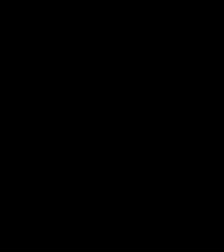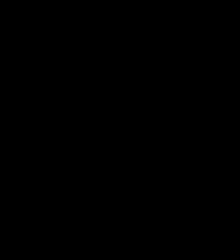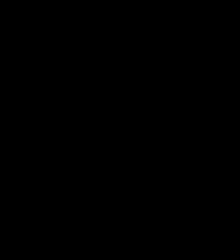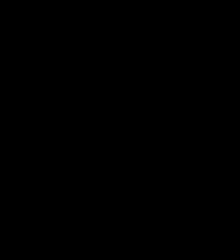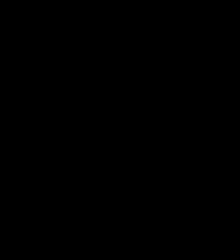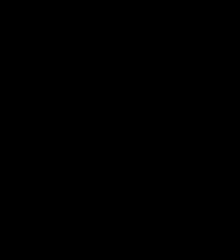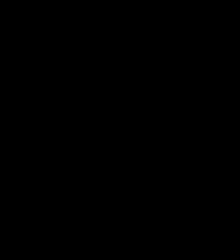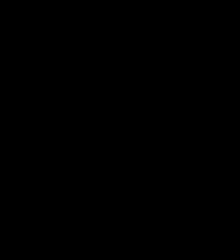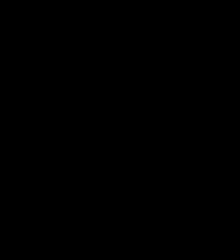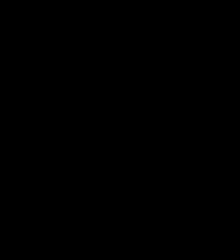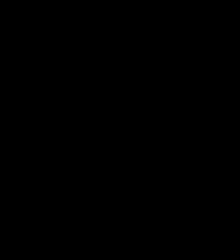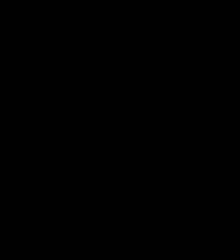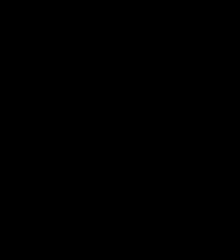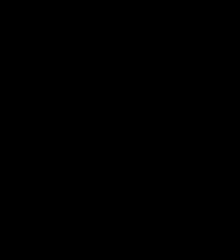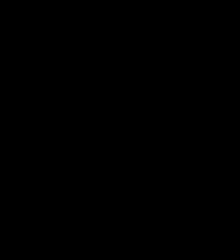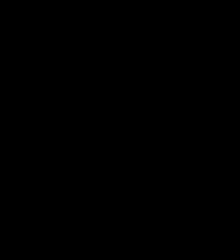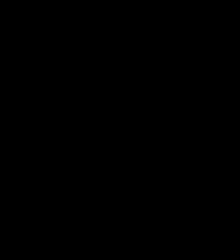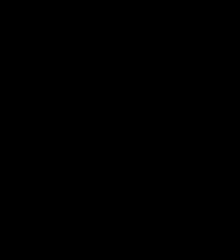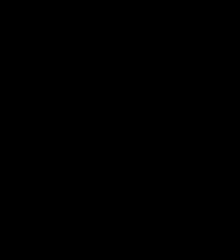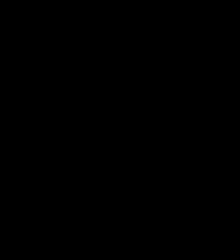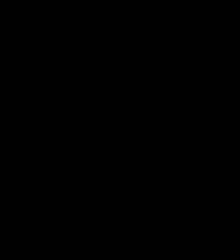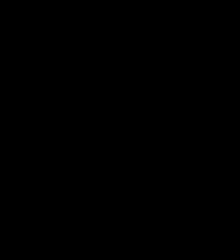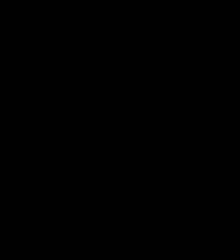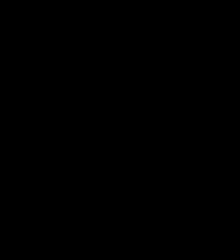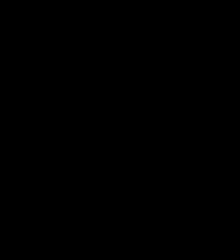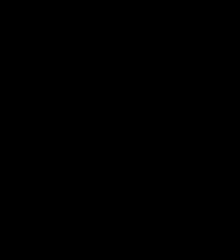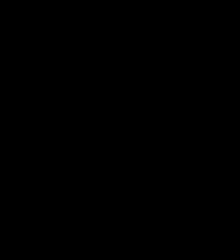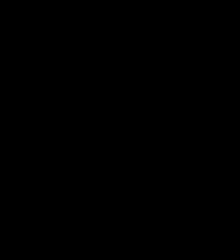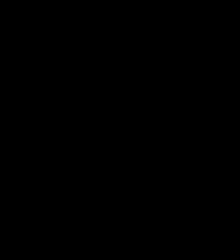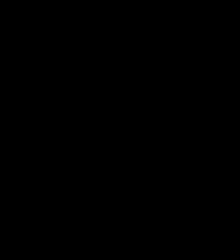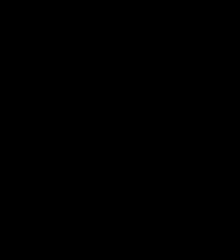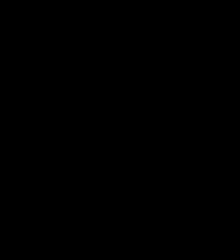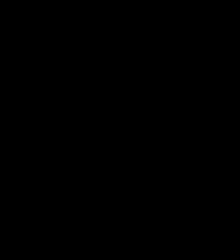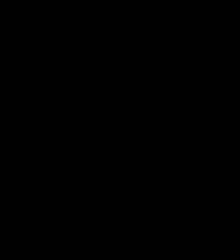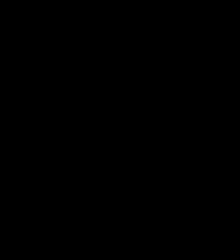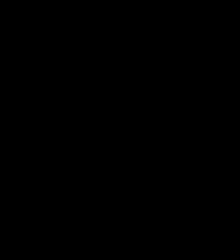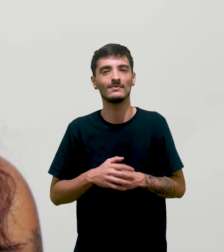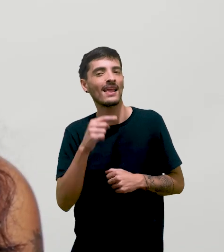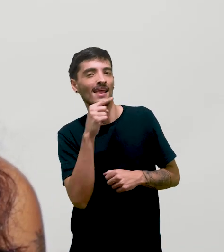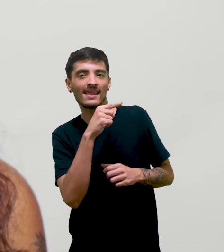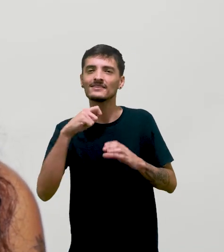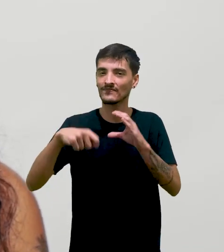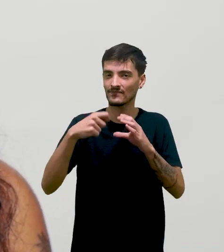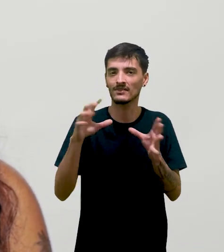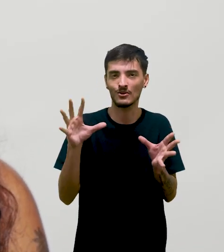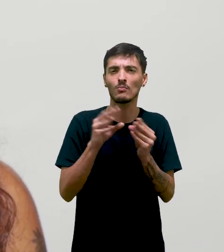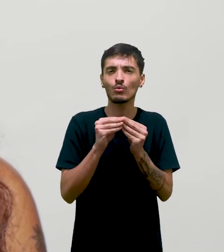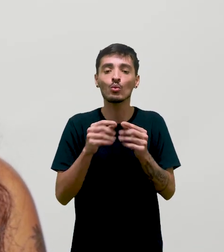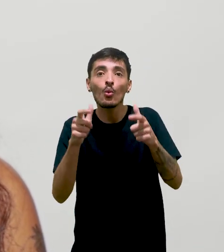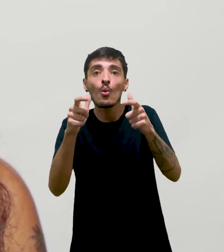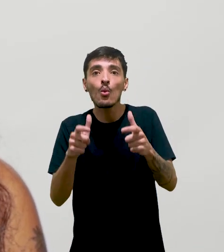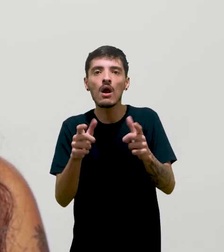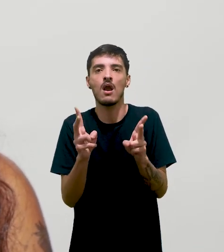fotografia Isabelle Lima. Imagens de arquivo, Acervo Digital e Biblioteca Nacional do Brasil. Som Freesound. Esse Minuto trabalha